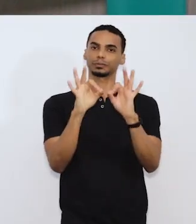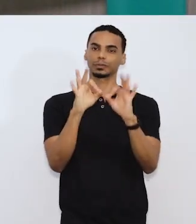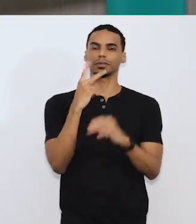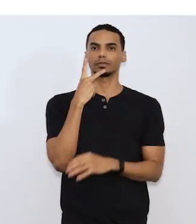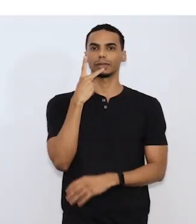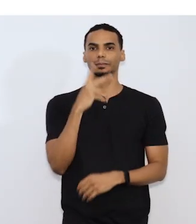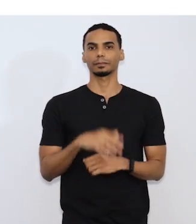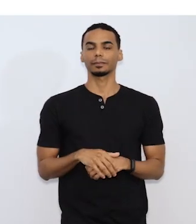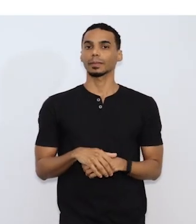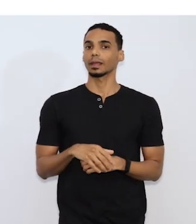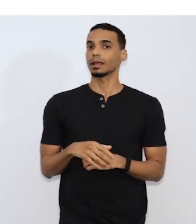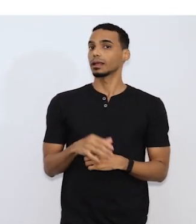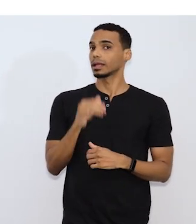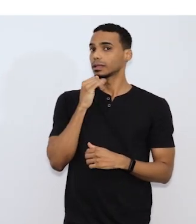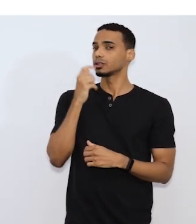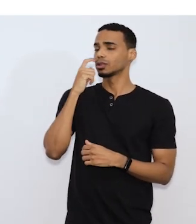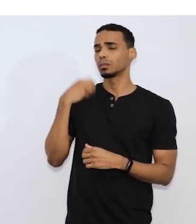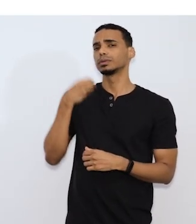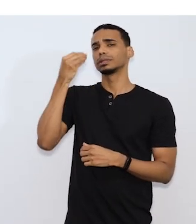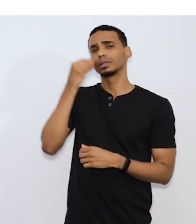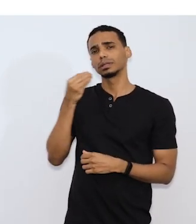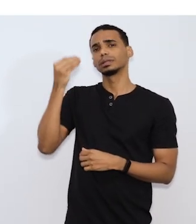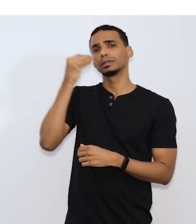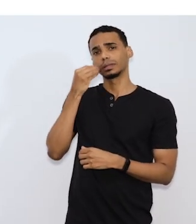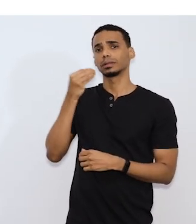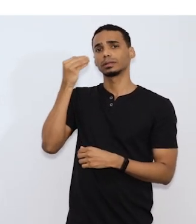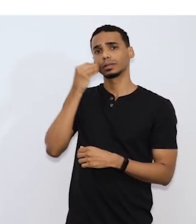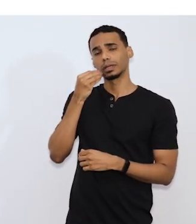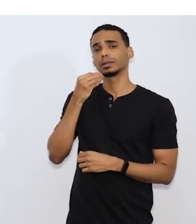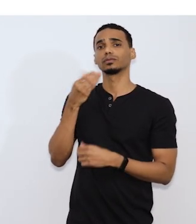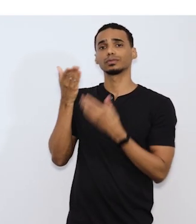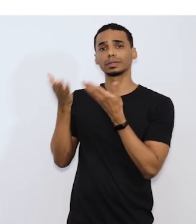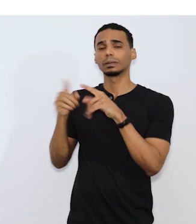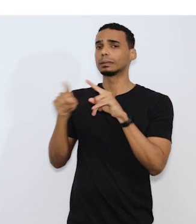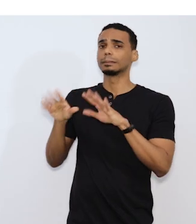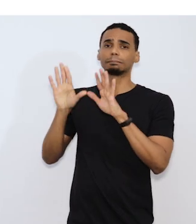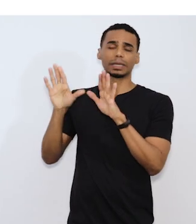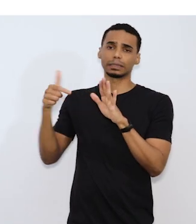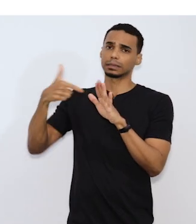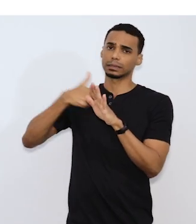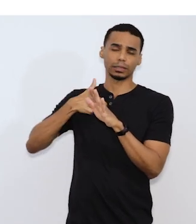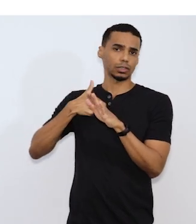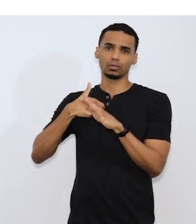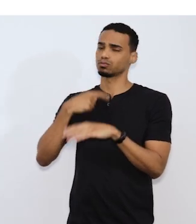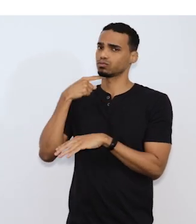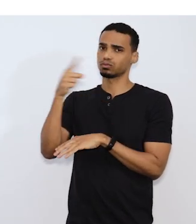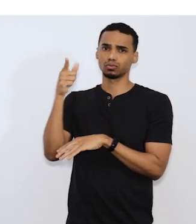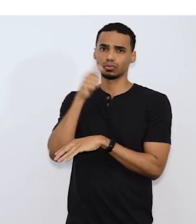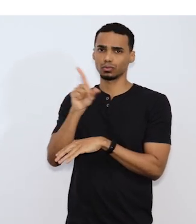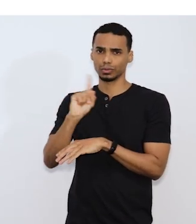diz, Dentinho, eu tentei e tentei com você, mas eu simplesmente não